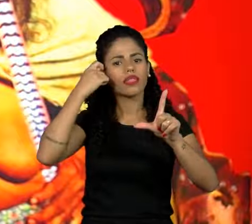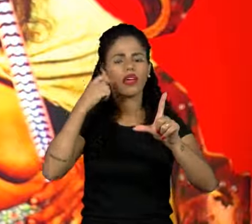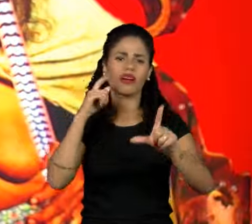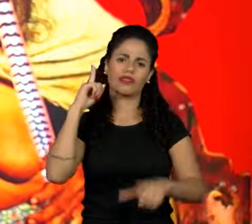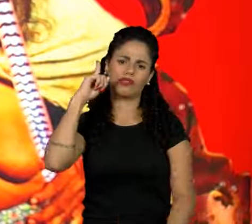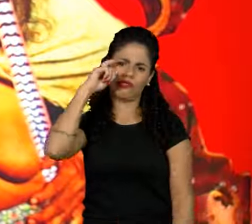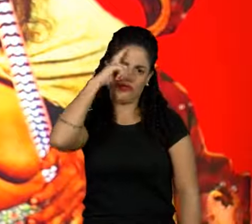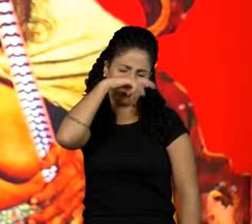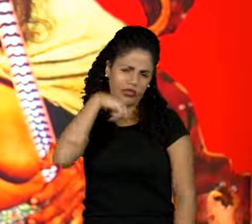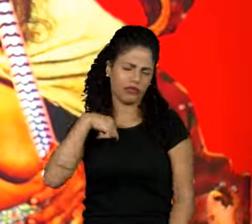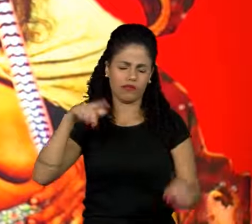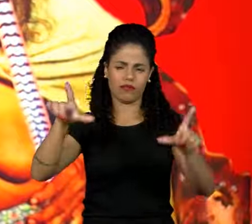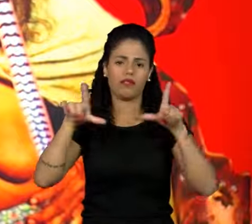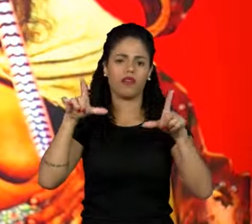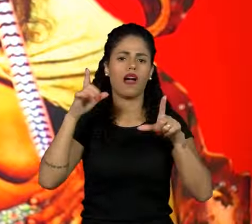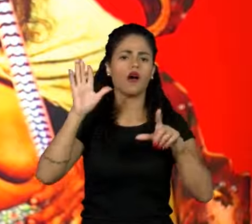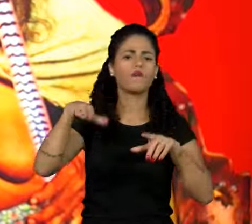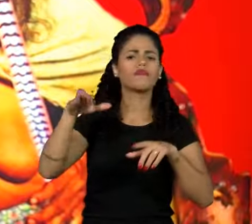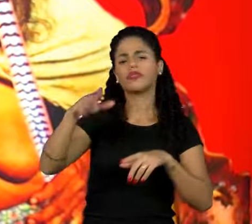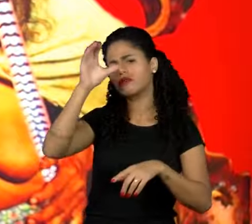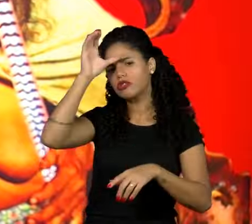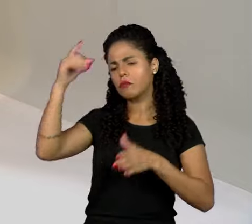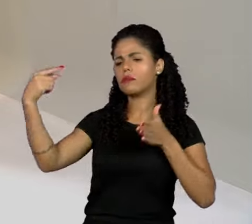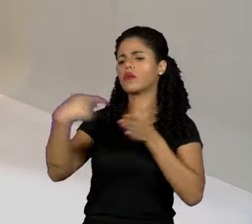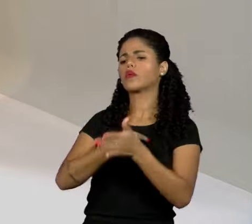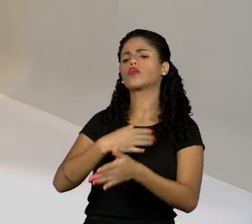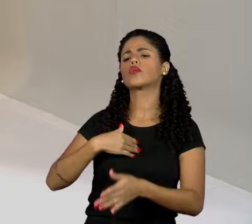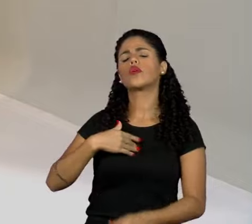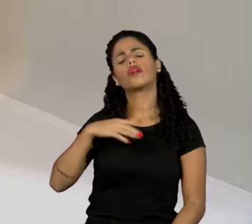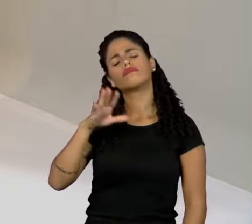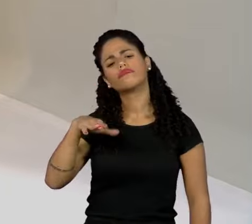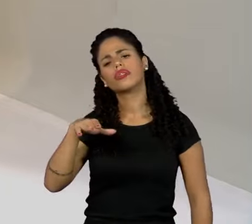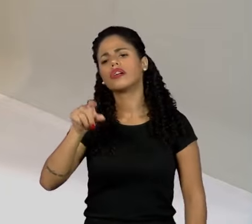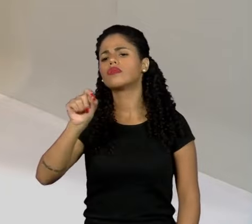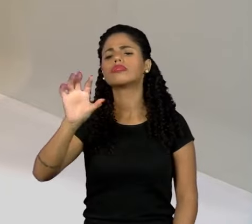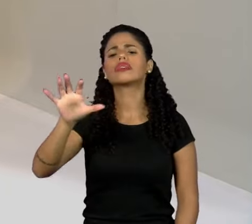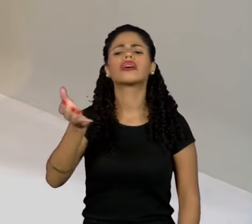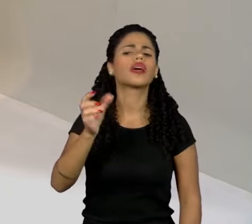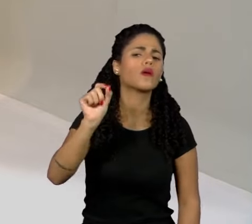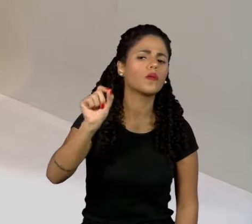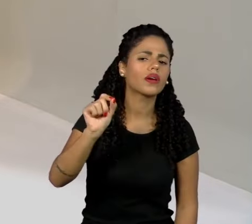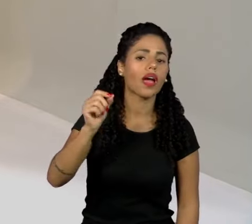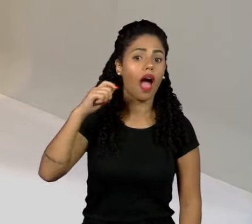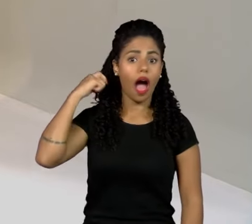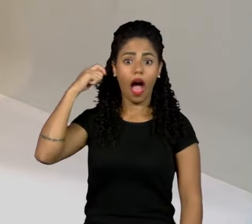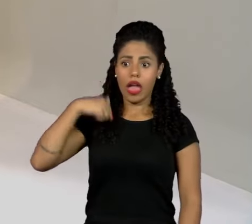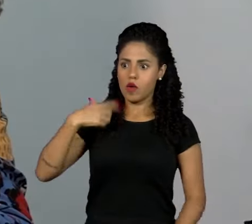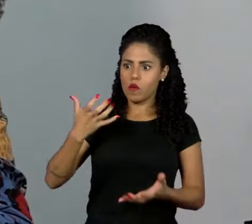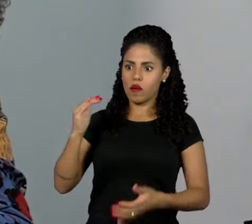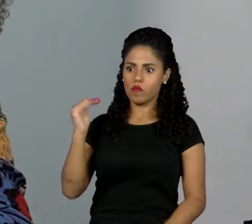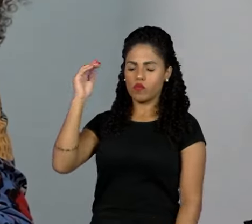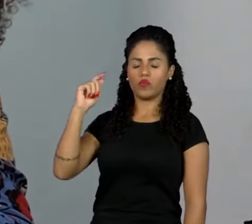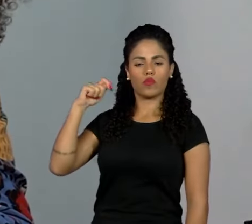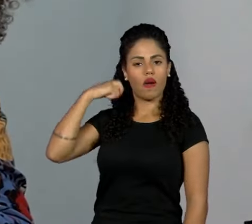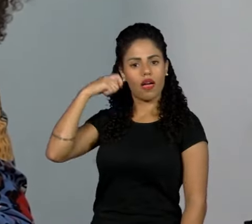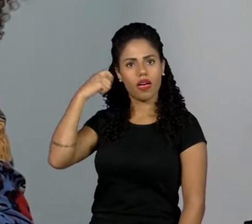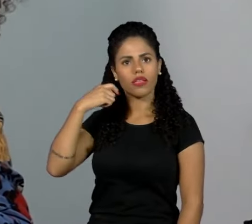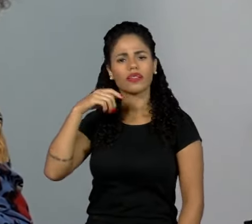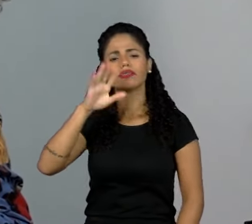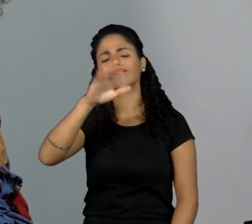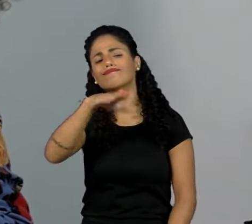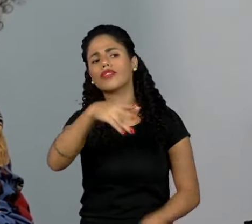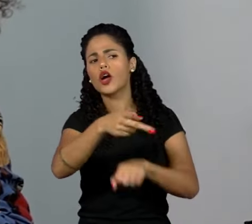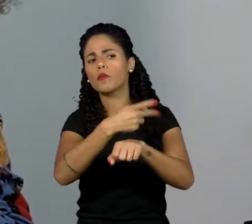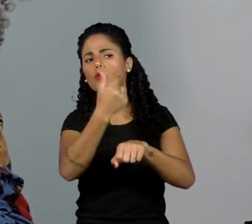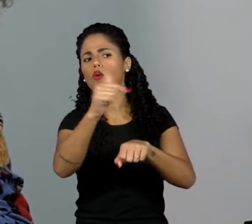exemplo, uma vez, ela me perguntou o que eu queria fazer, o que eu queria ser, e eu falei, ah, eu quero ser atriz. E minha tia falou assim pra mim, olha, procura outra coisa, porque